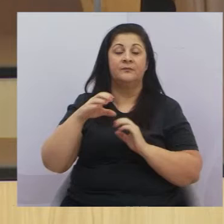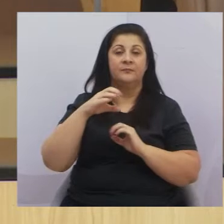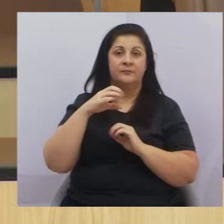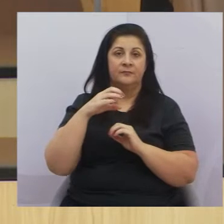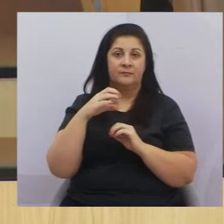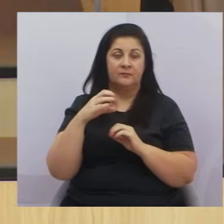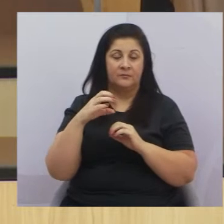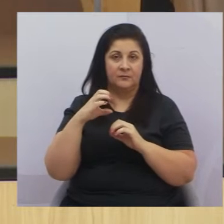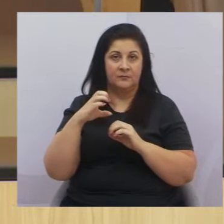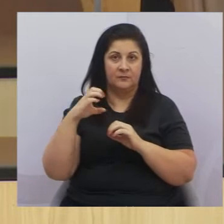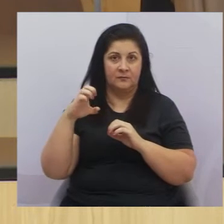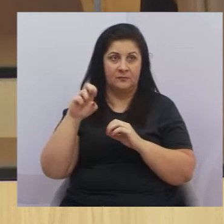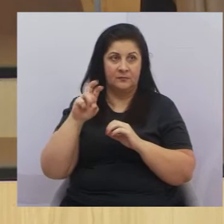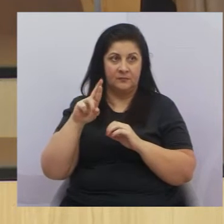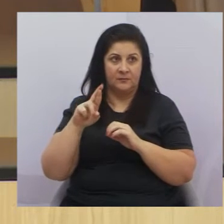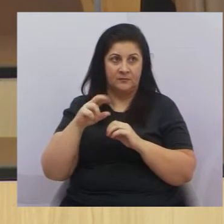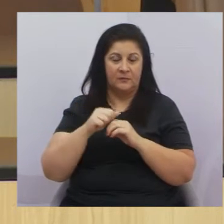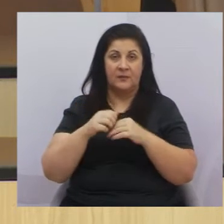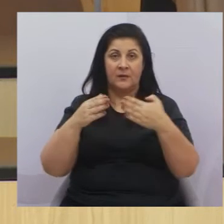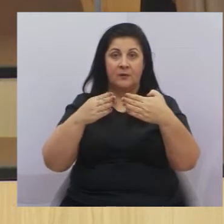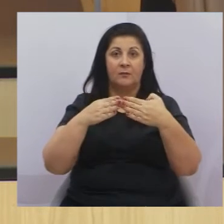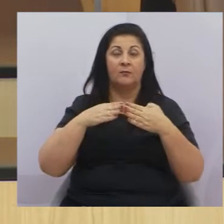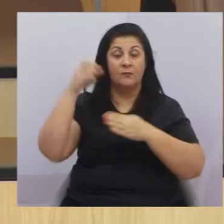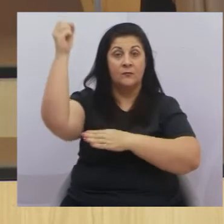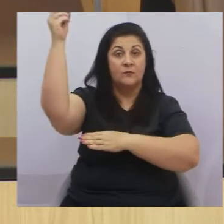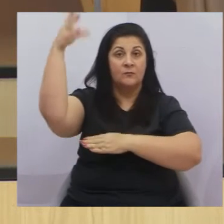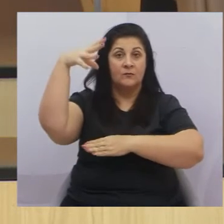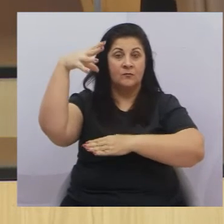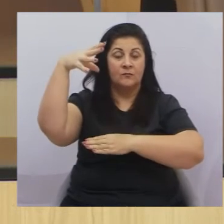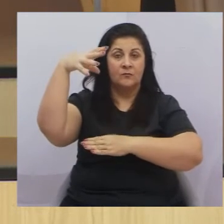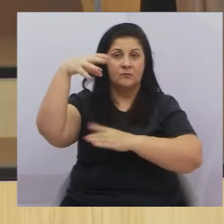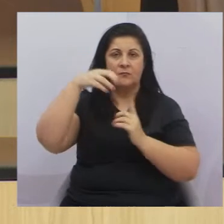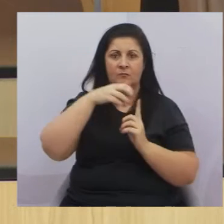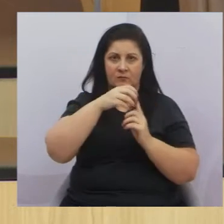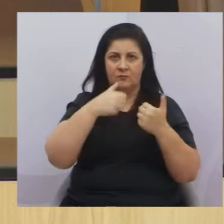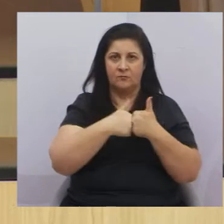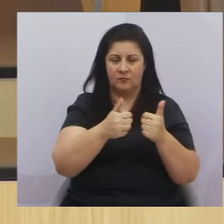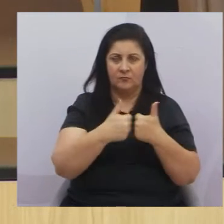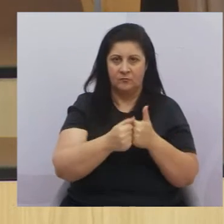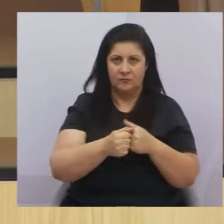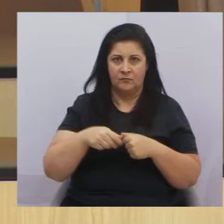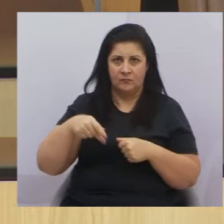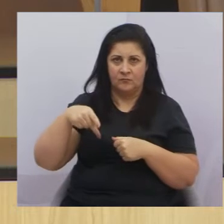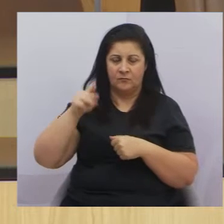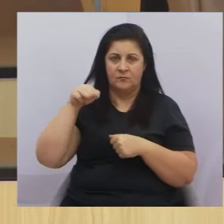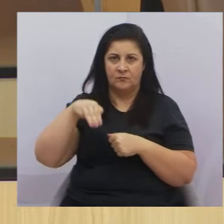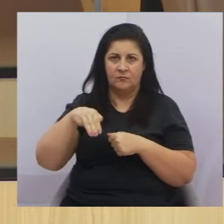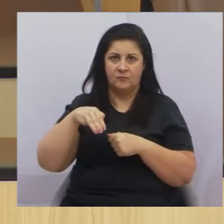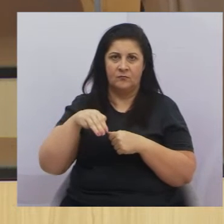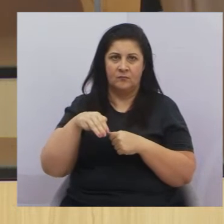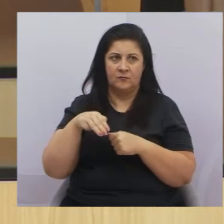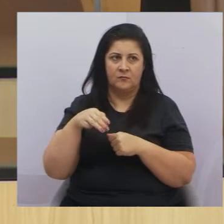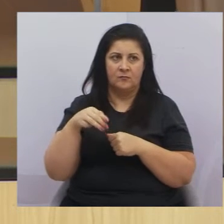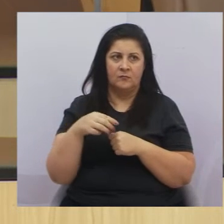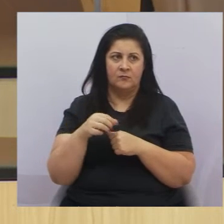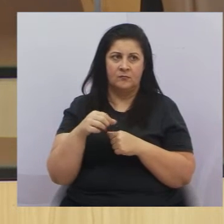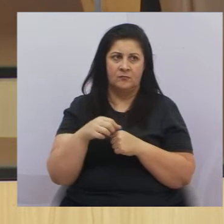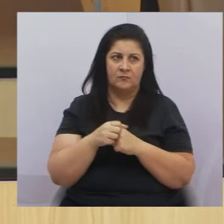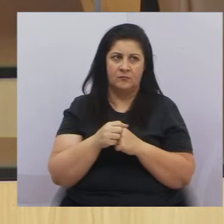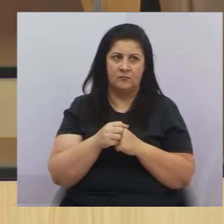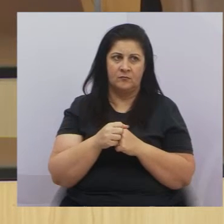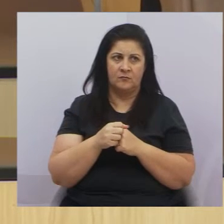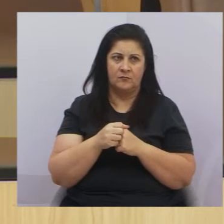solicitando a iluminação do ponto de ônibus situado na altura do KM3, a rodovia